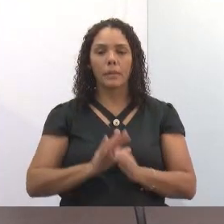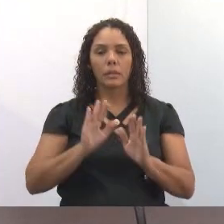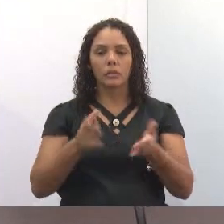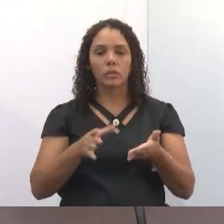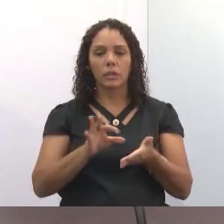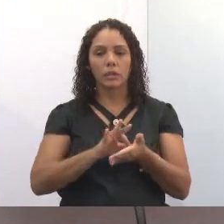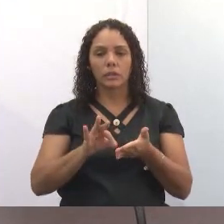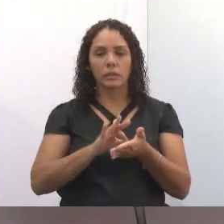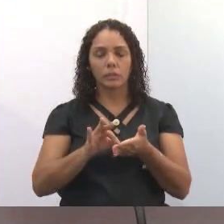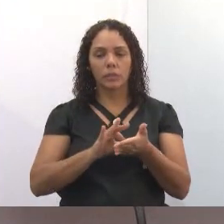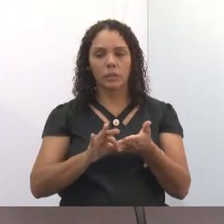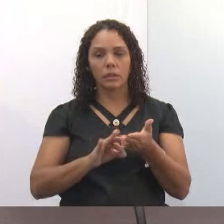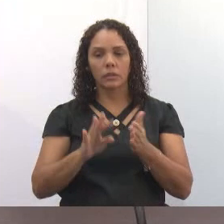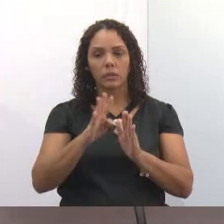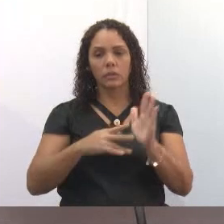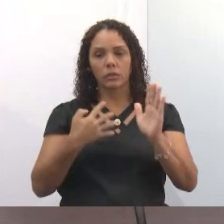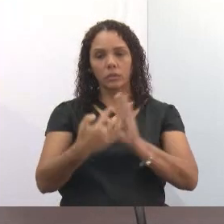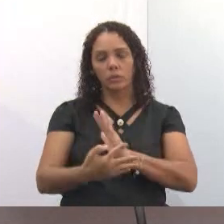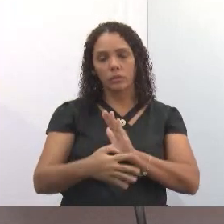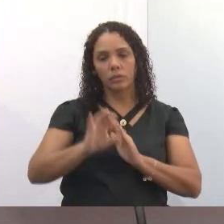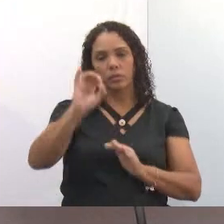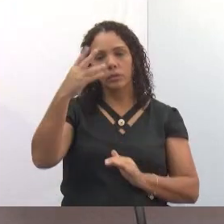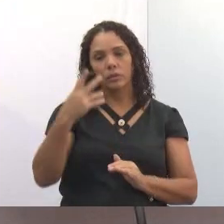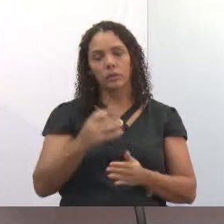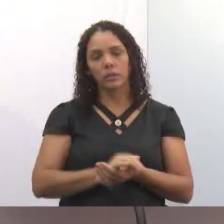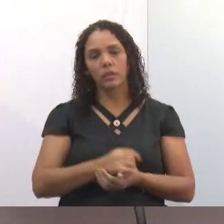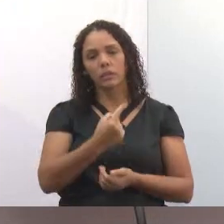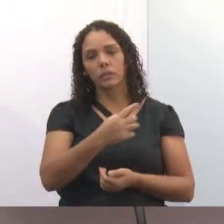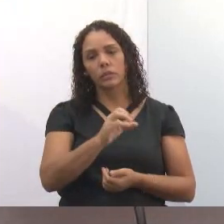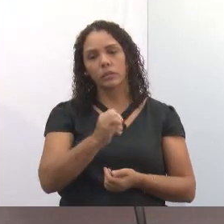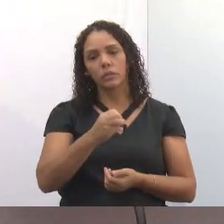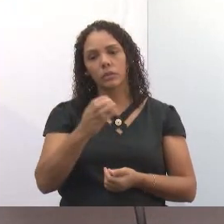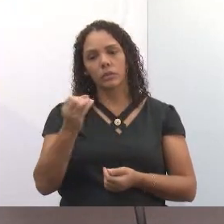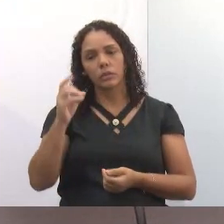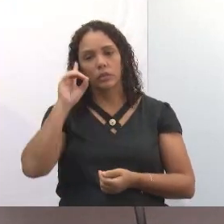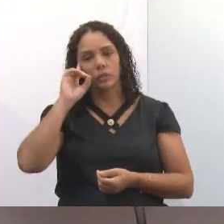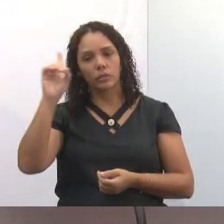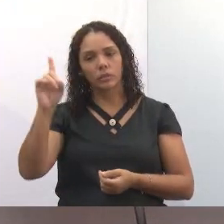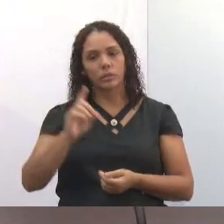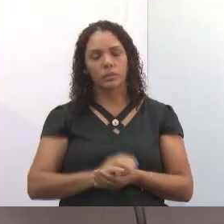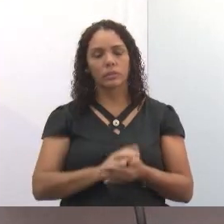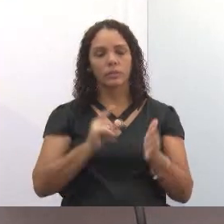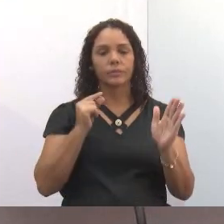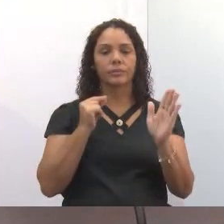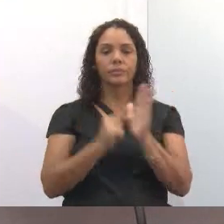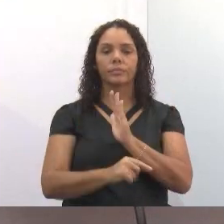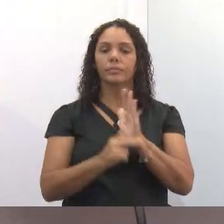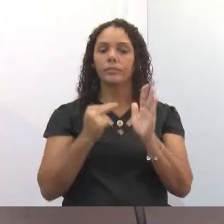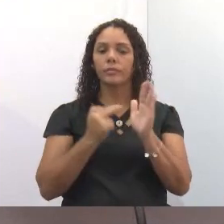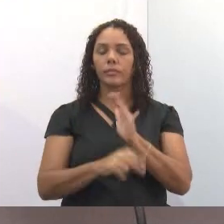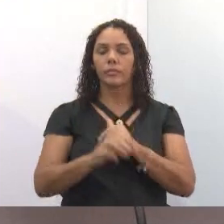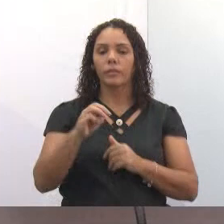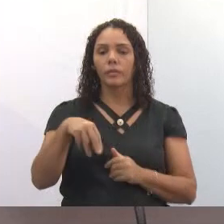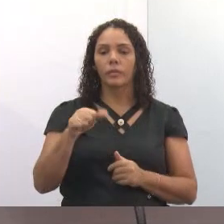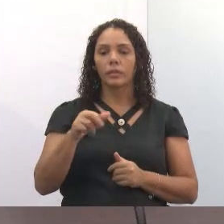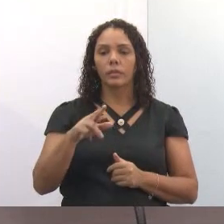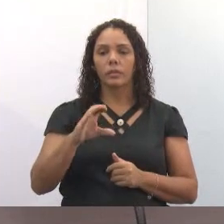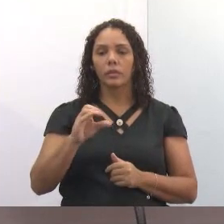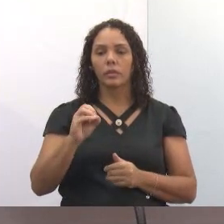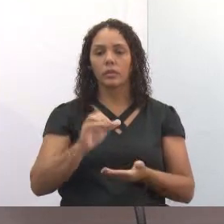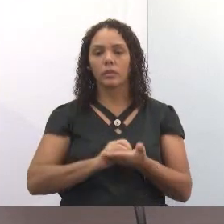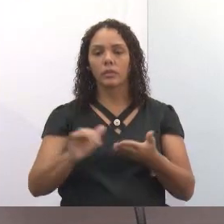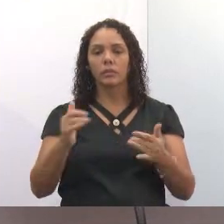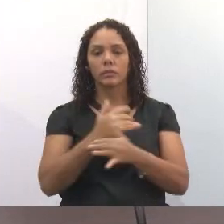registrado, está no cronograma e será executado no prazo de 180 dias. Assinado, Marcos Tadeu de Oliveira,